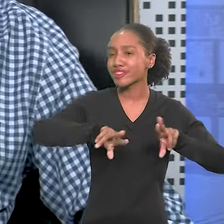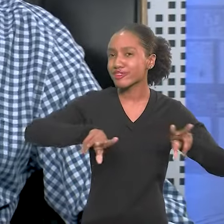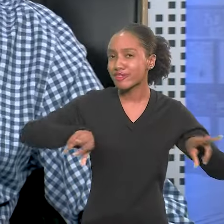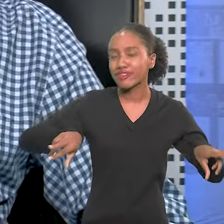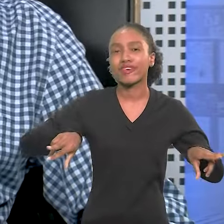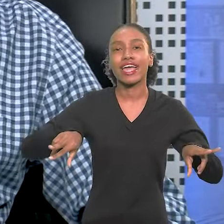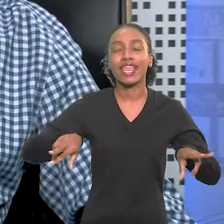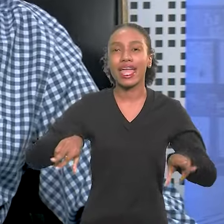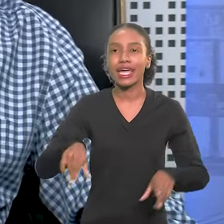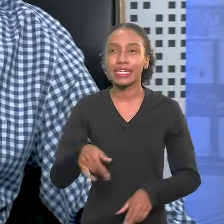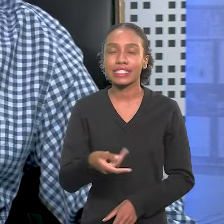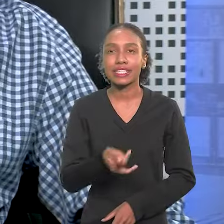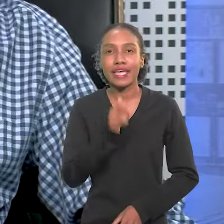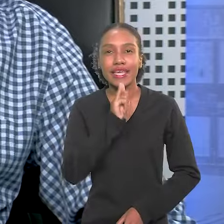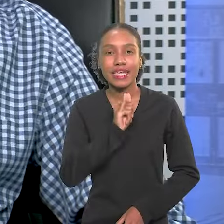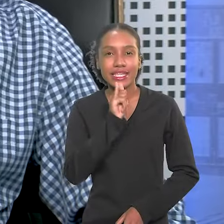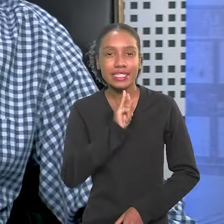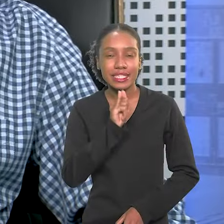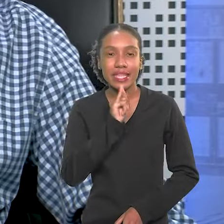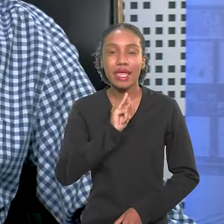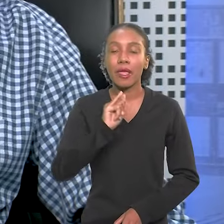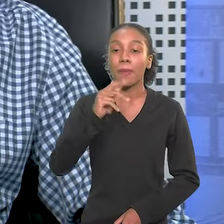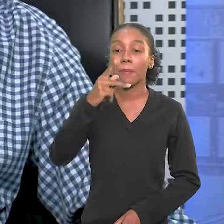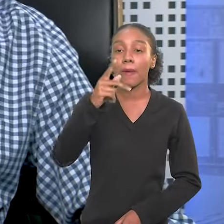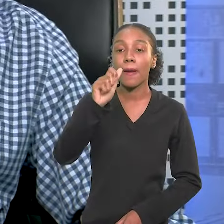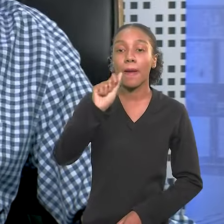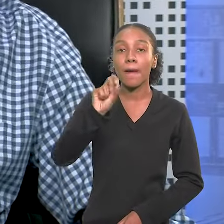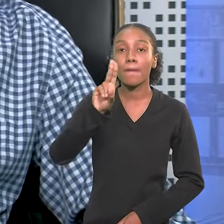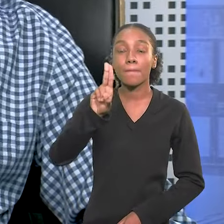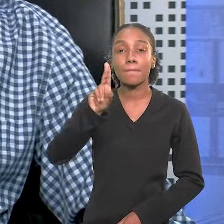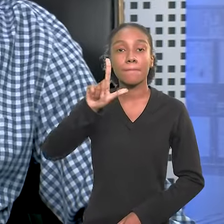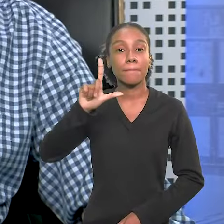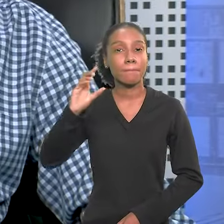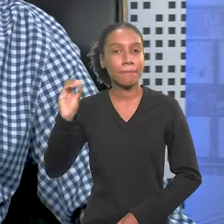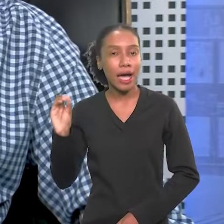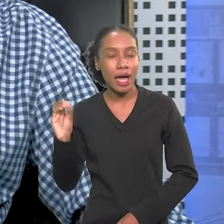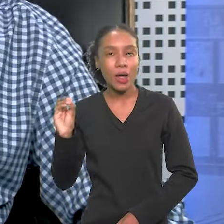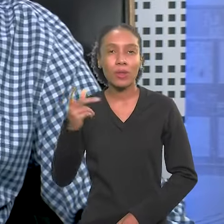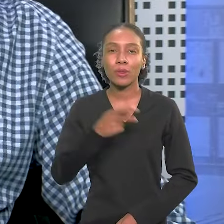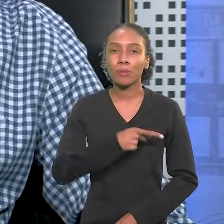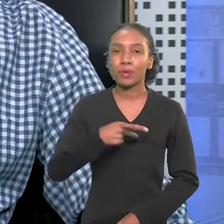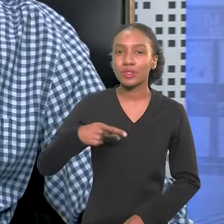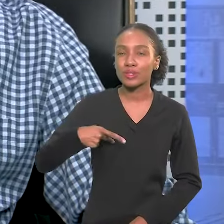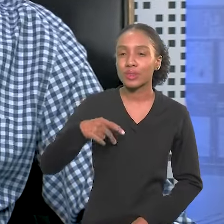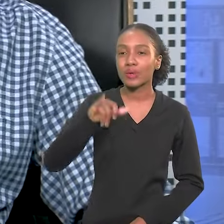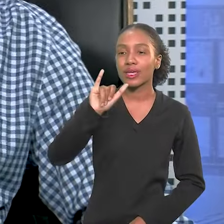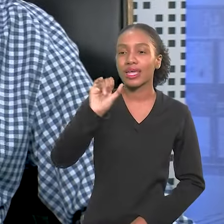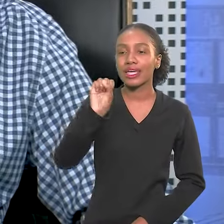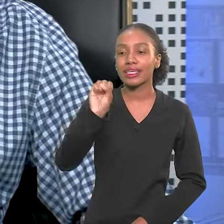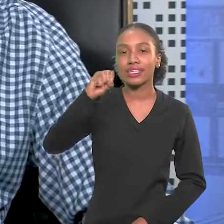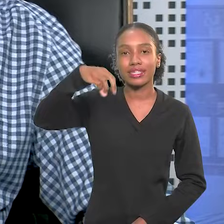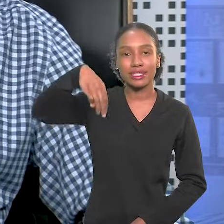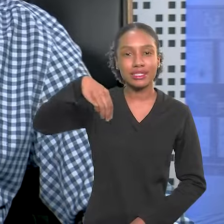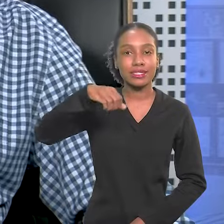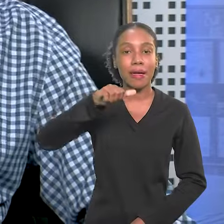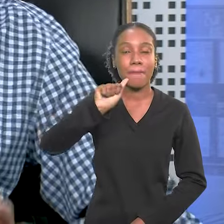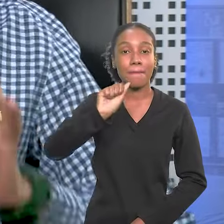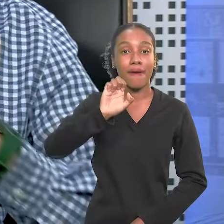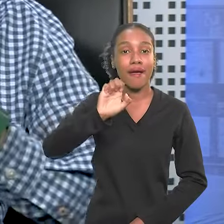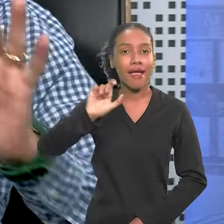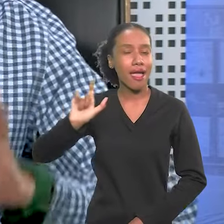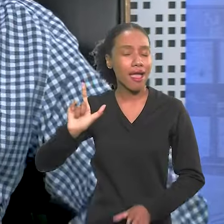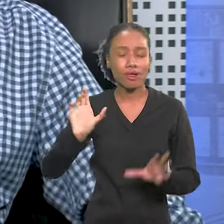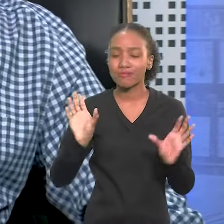Dias Lopes tivemos também Paulo mazoni o pastor Toninho tivemos pastor Ismael Wesley Charles